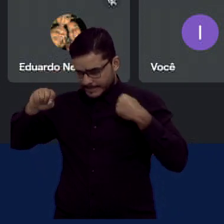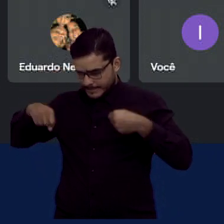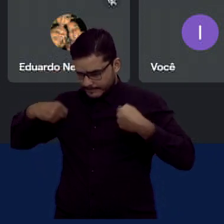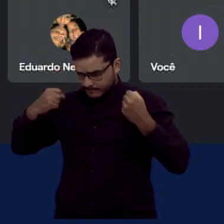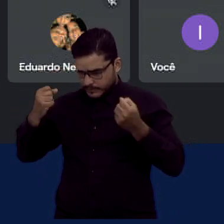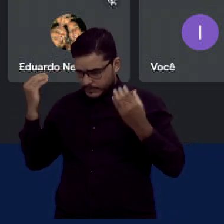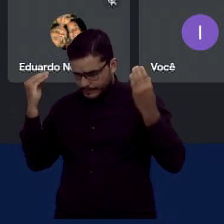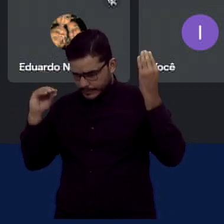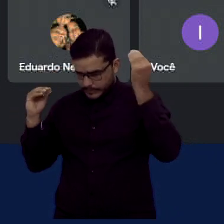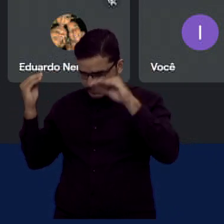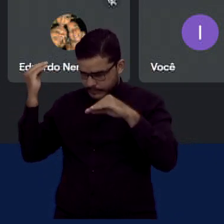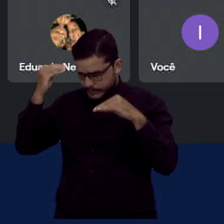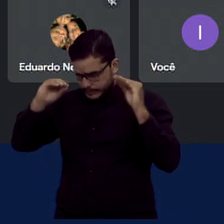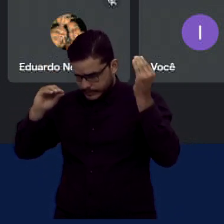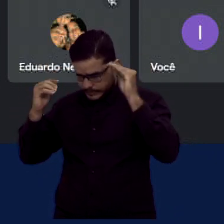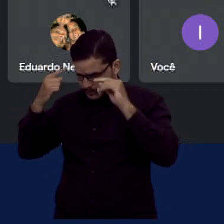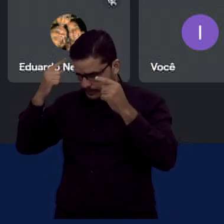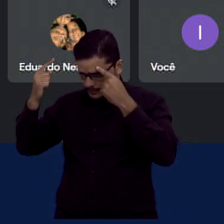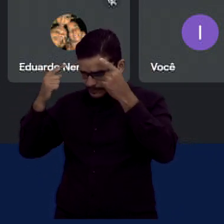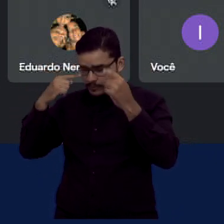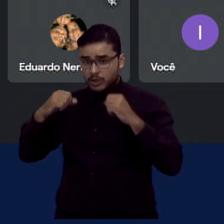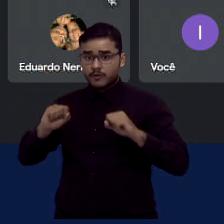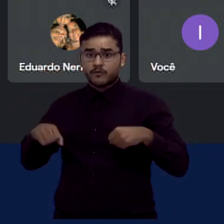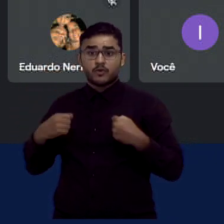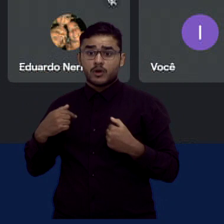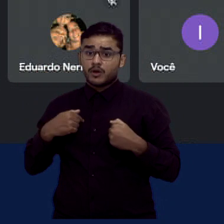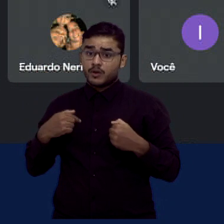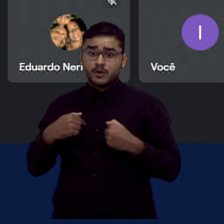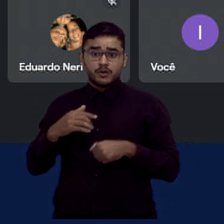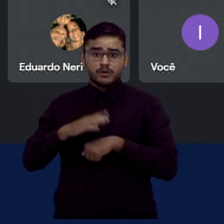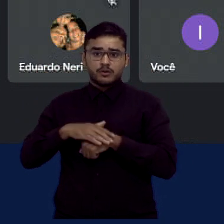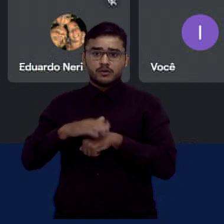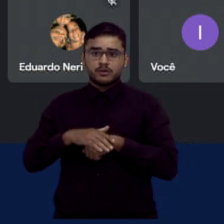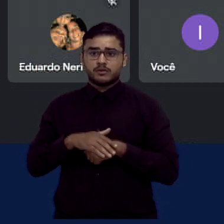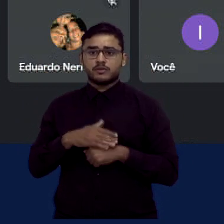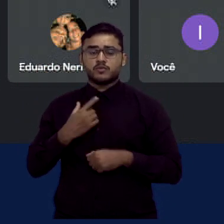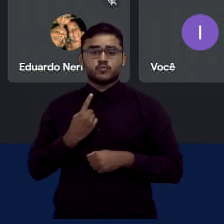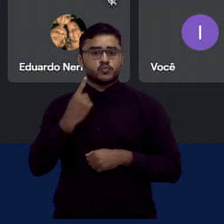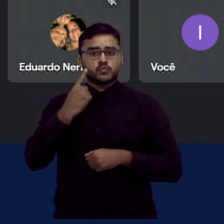novo. Certo? Porque só ele pode falar da forma dele.